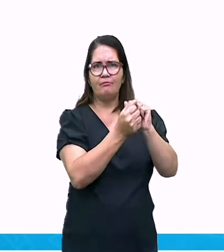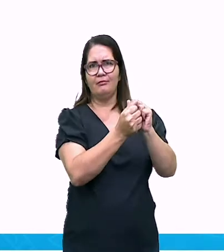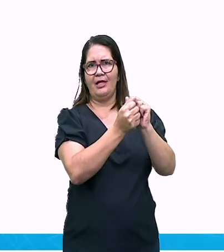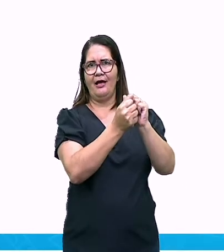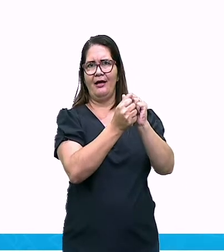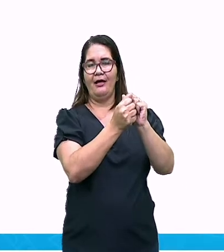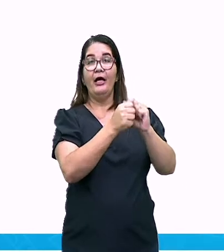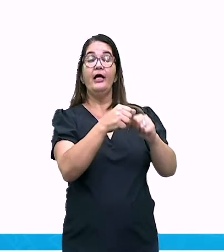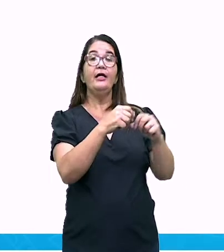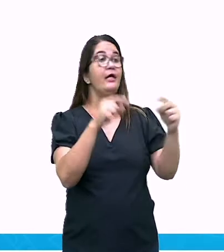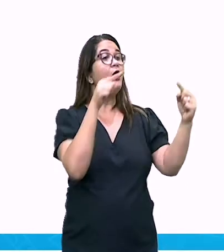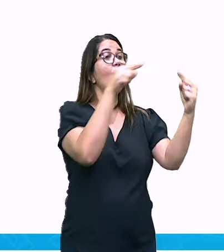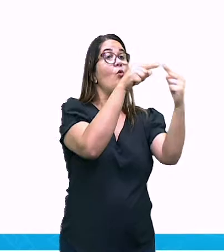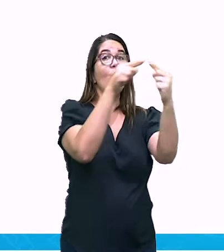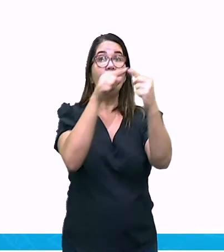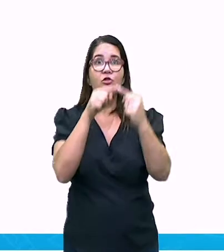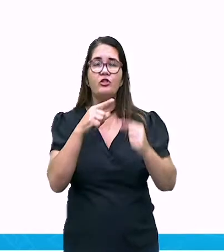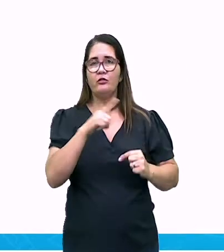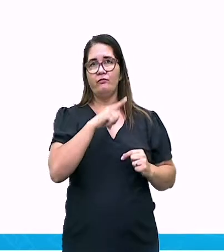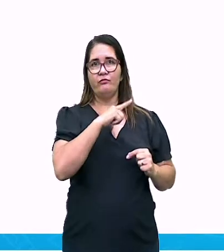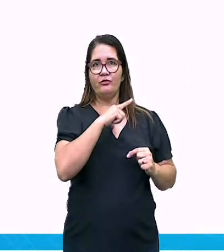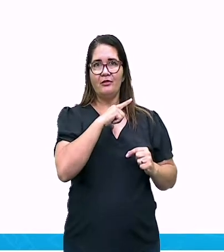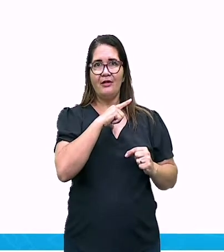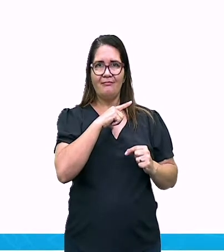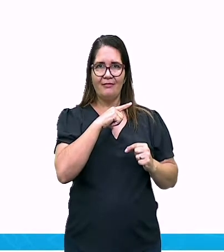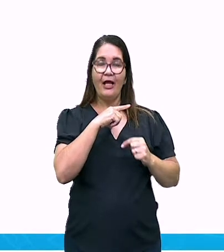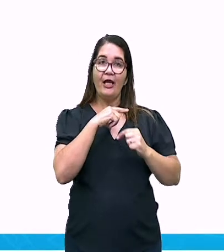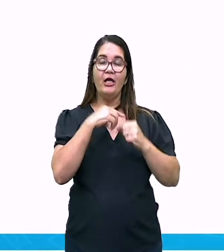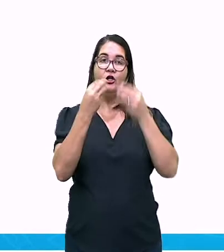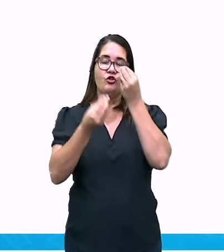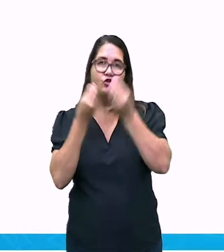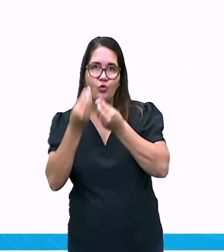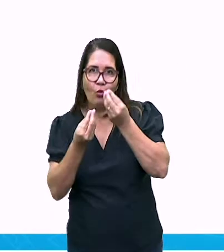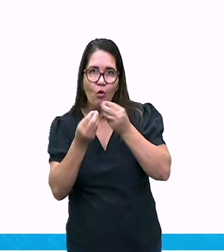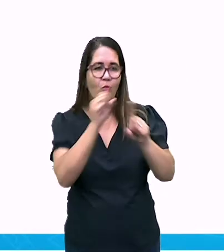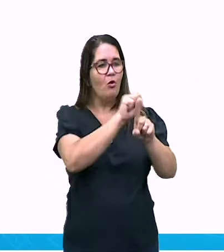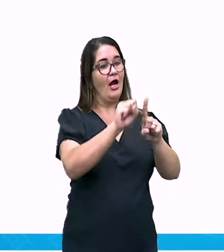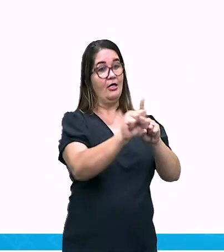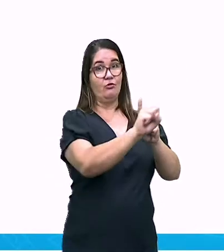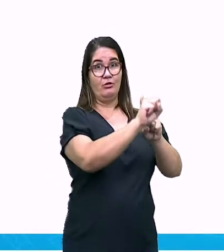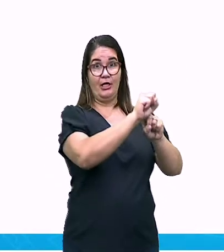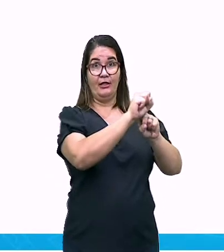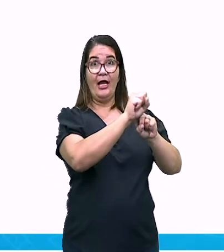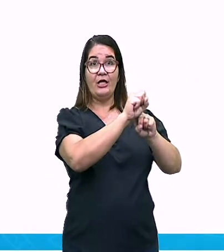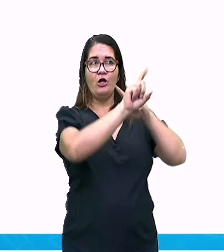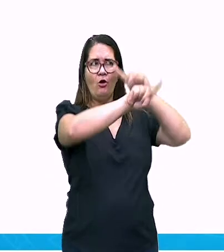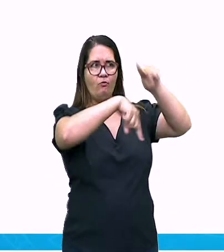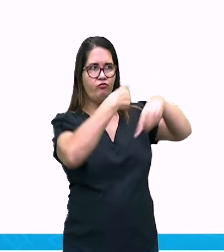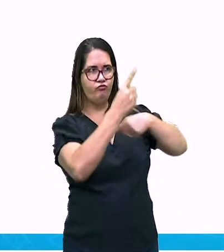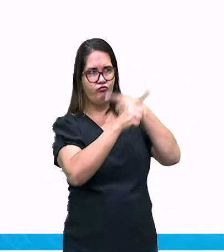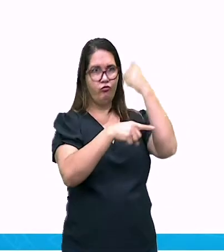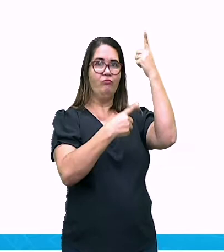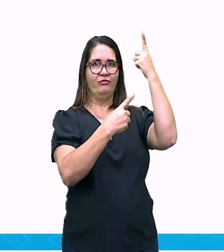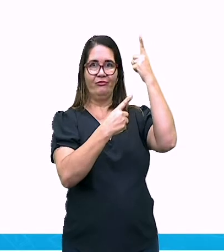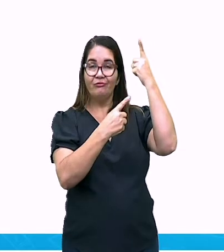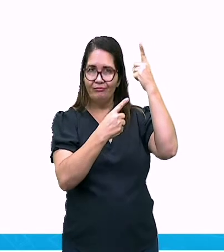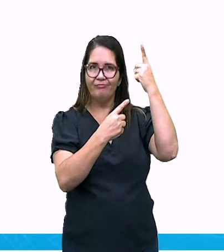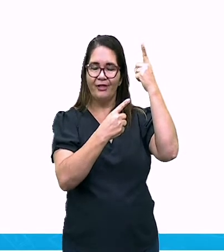Quais serão as necessidades desse povo? Vai depender do quê? Do ambiente que ele está,